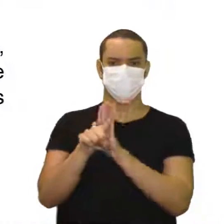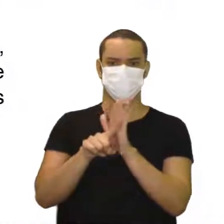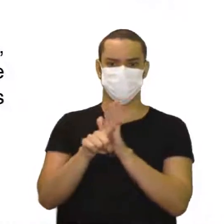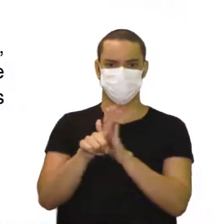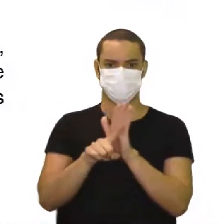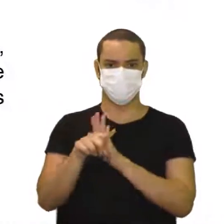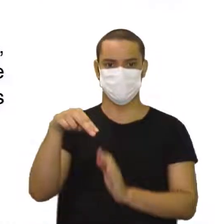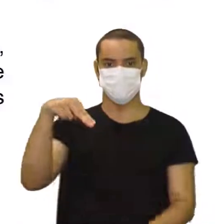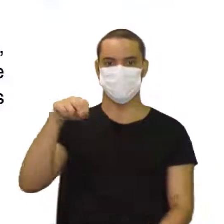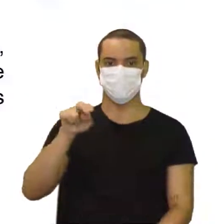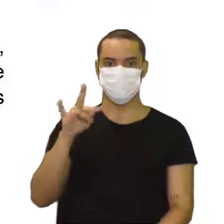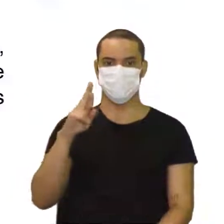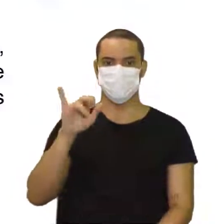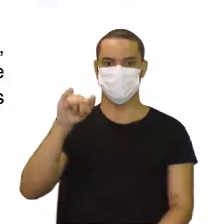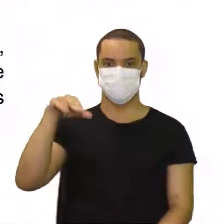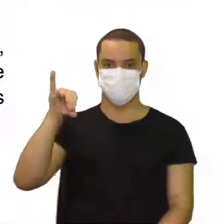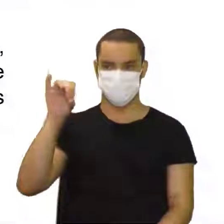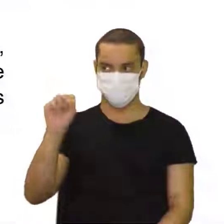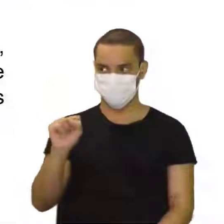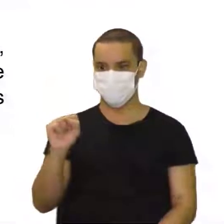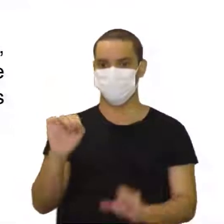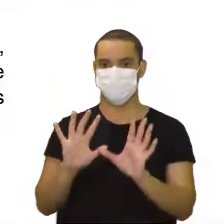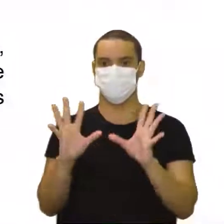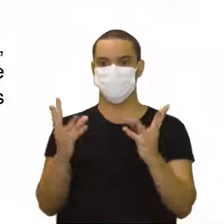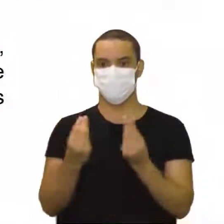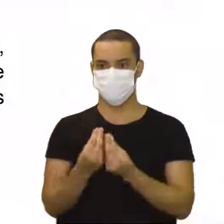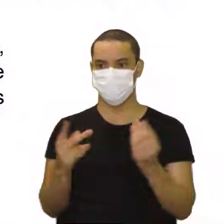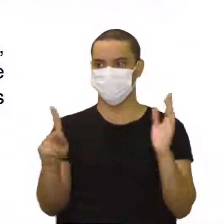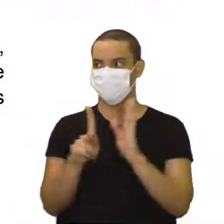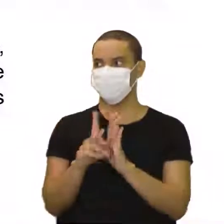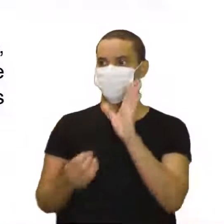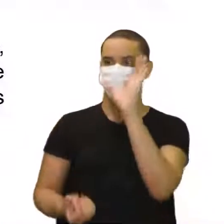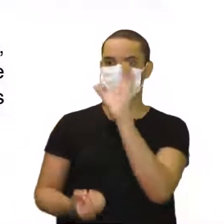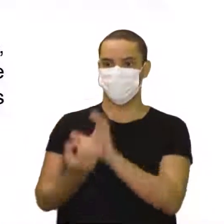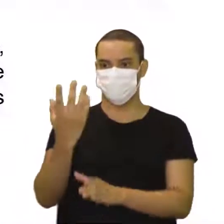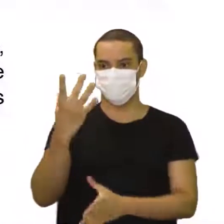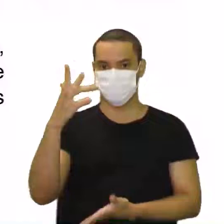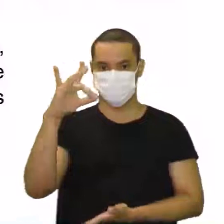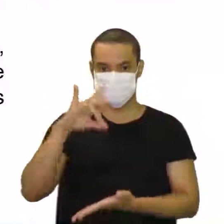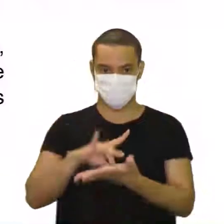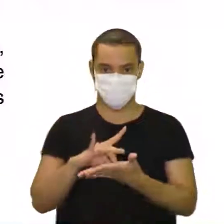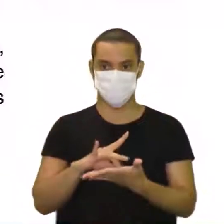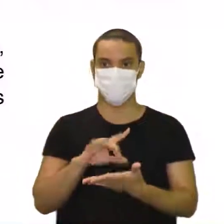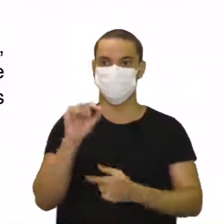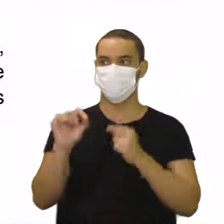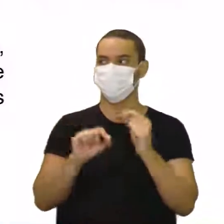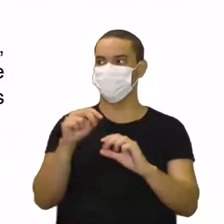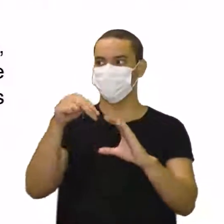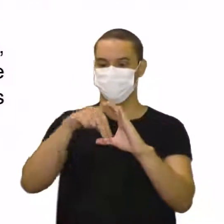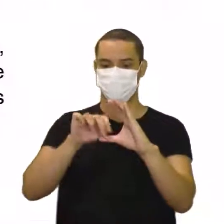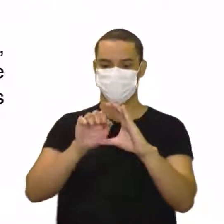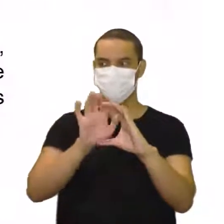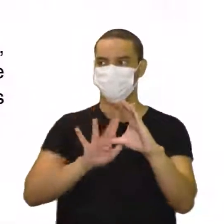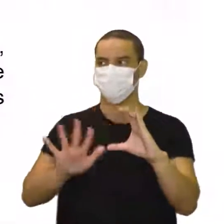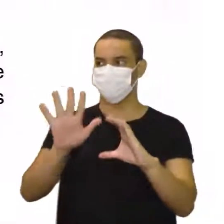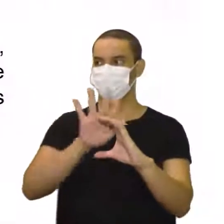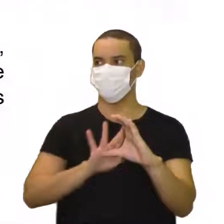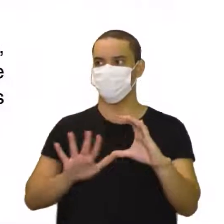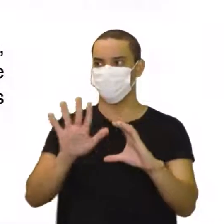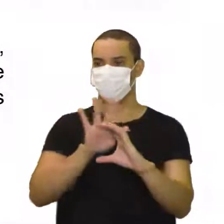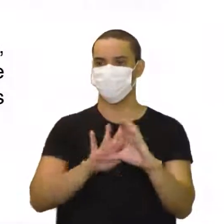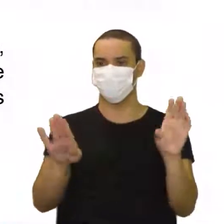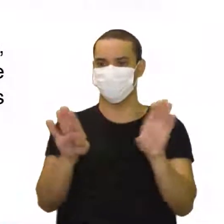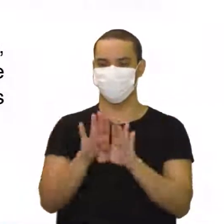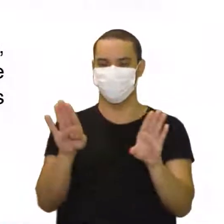os neutrinos. Então, partículas criadas na reação do núcleo do Sol, e